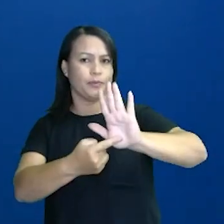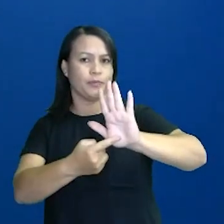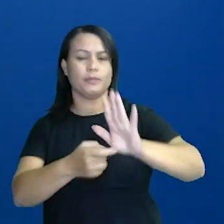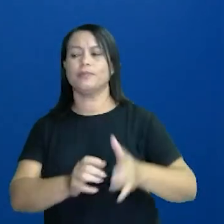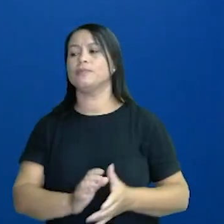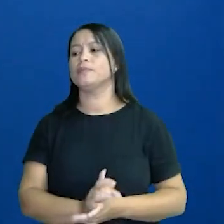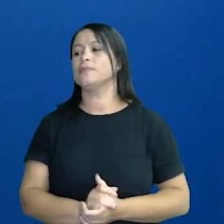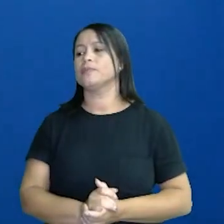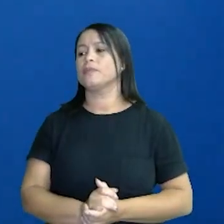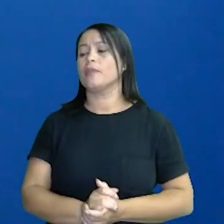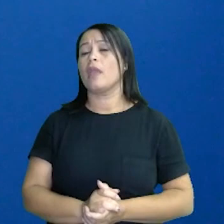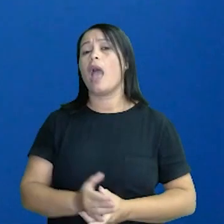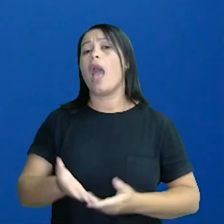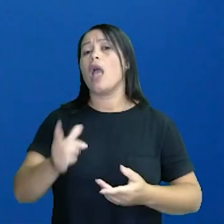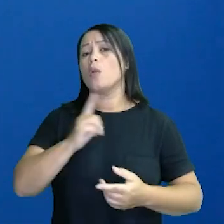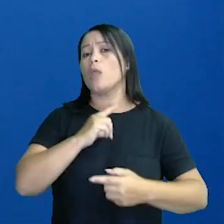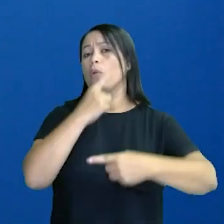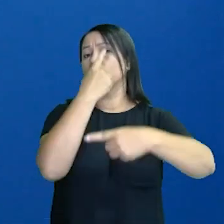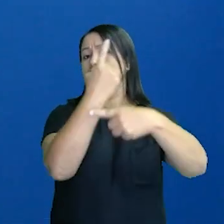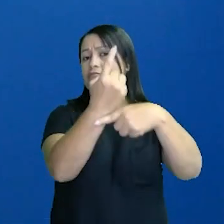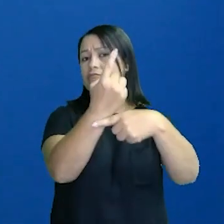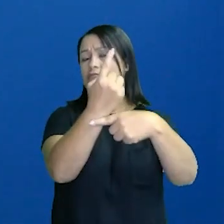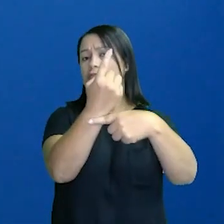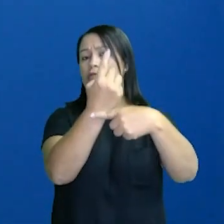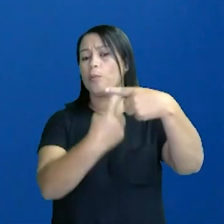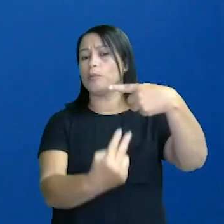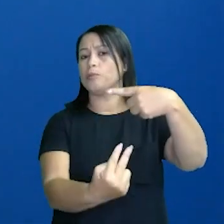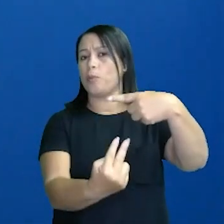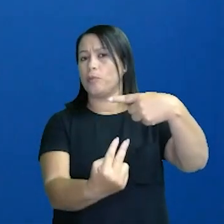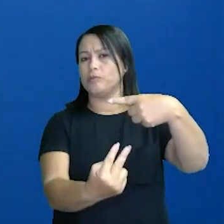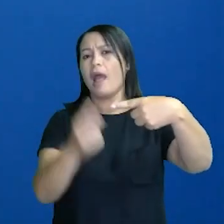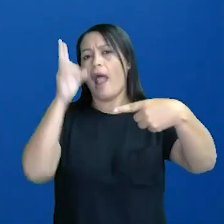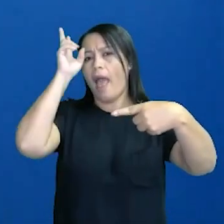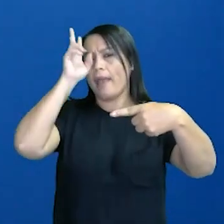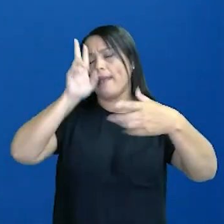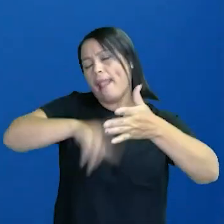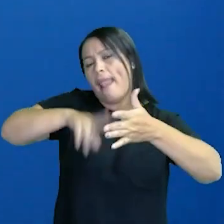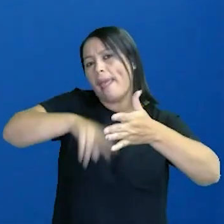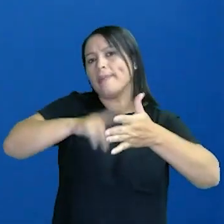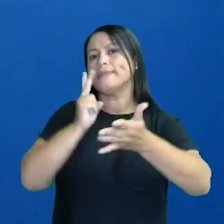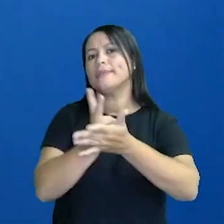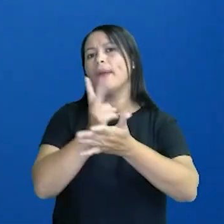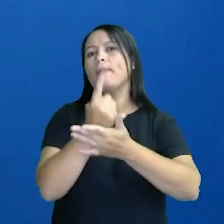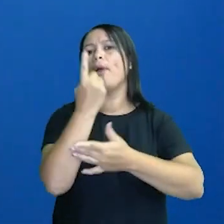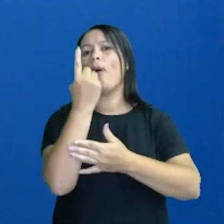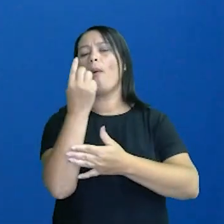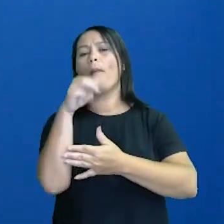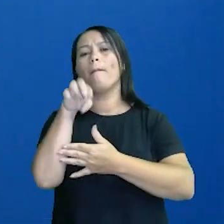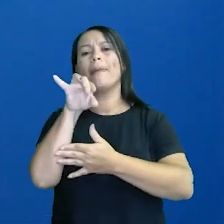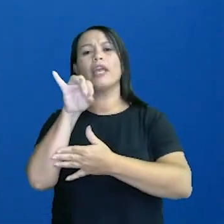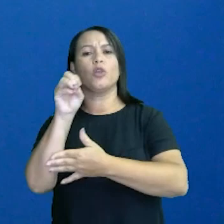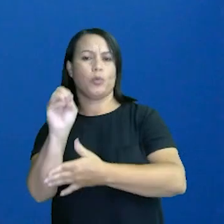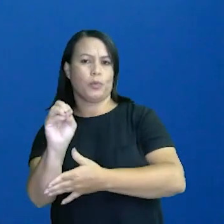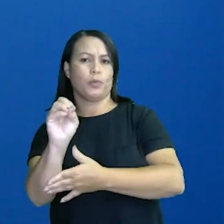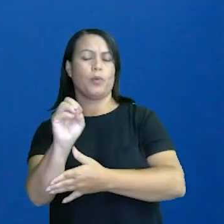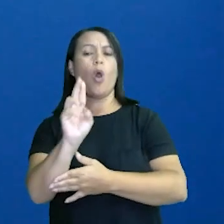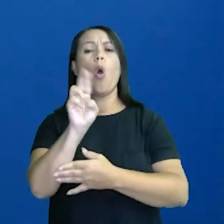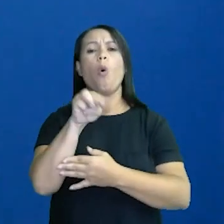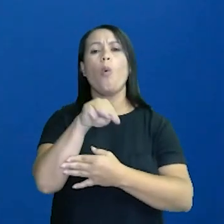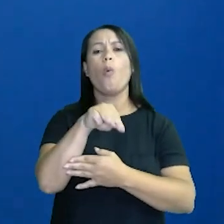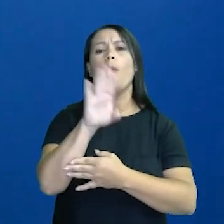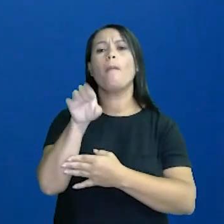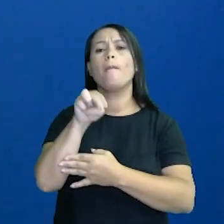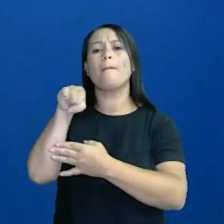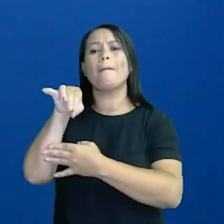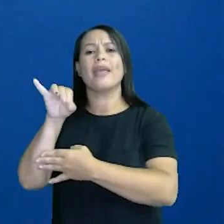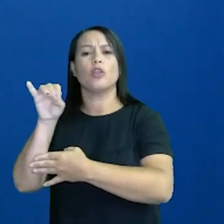ó. Aqui eu tenho 1/2, né? Que lemos 1/2, tá? Então, aqui eu tenho esse número 1,